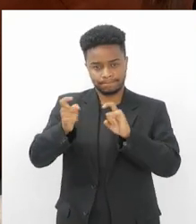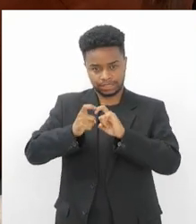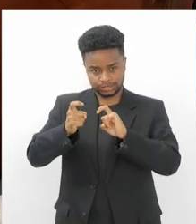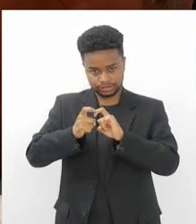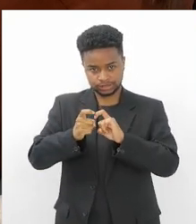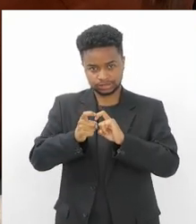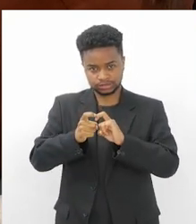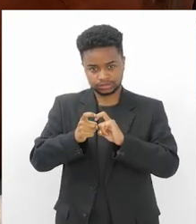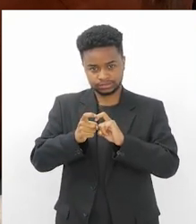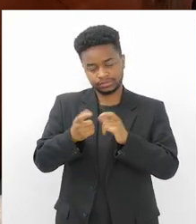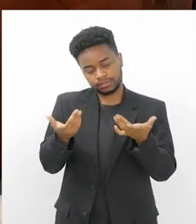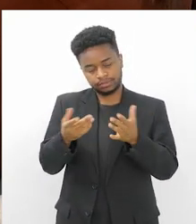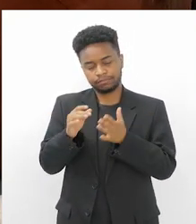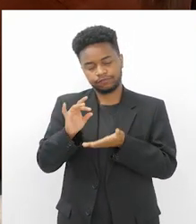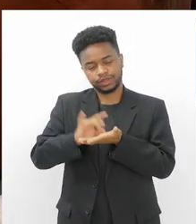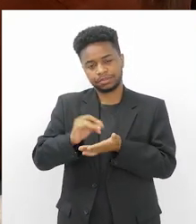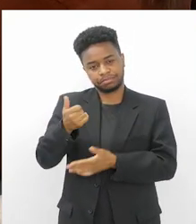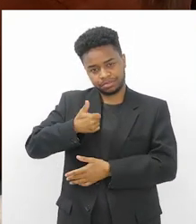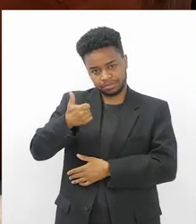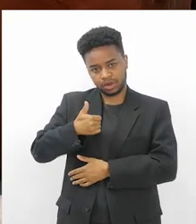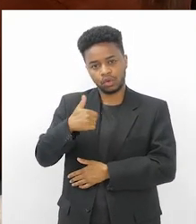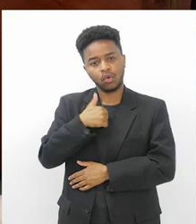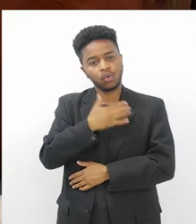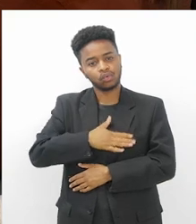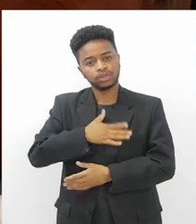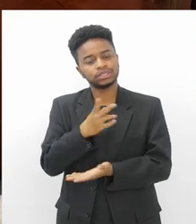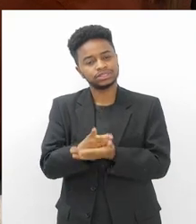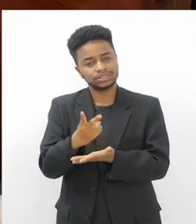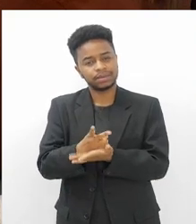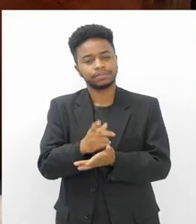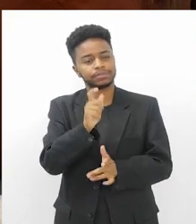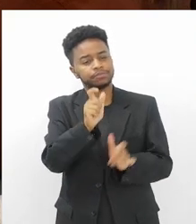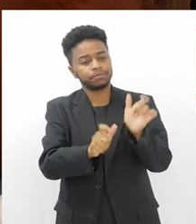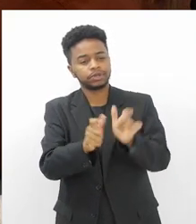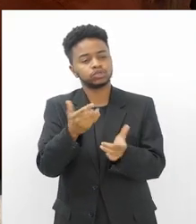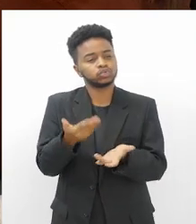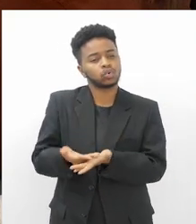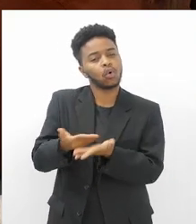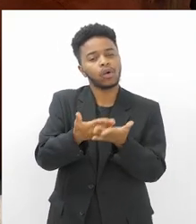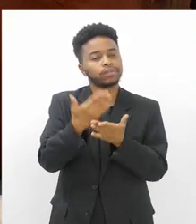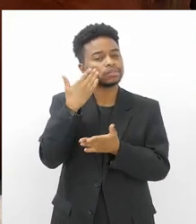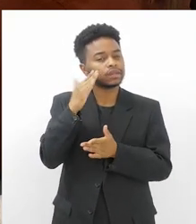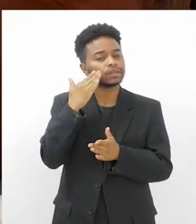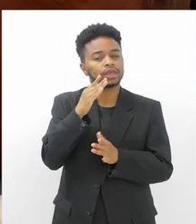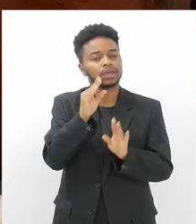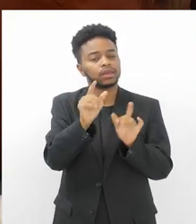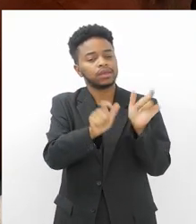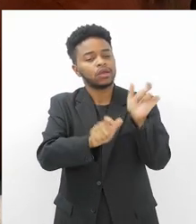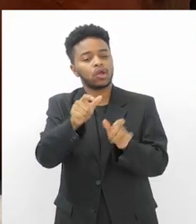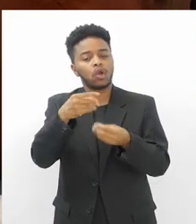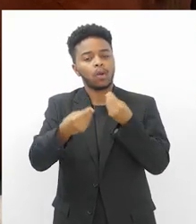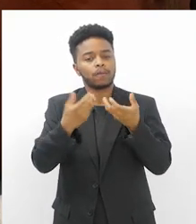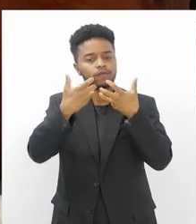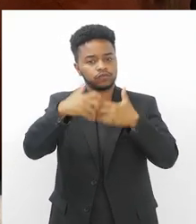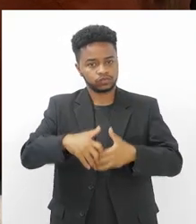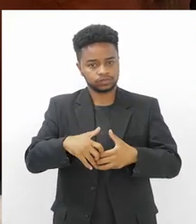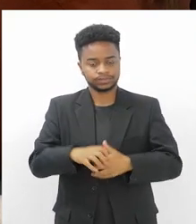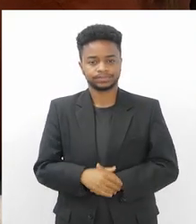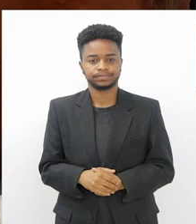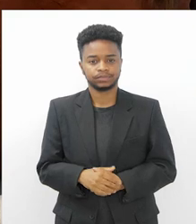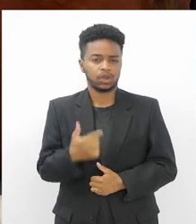fazendo faculdade de medicina, bom, primeiro, antes de tudo, eu sempre gostei muito de gente. Eu